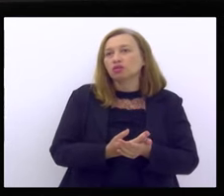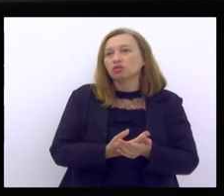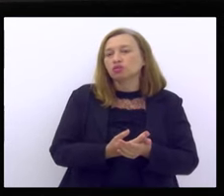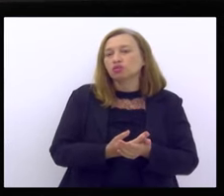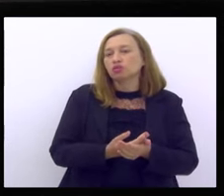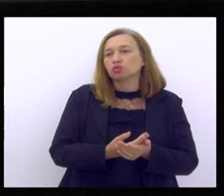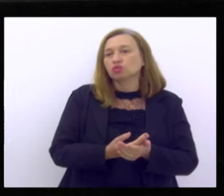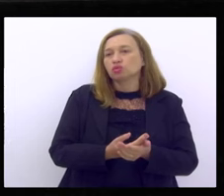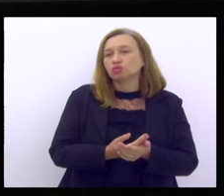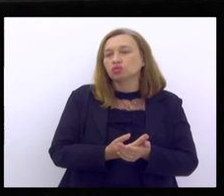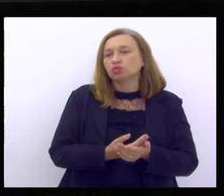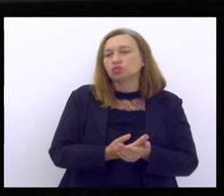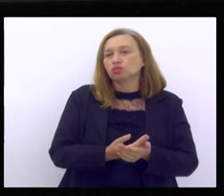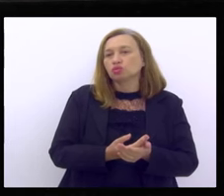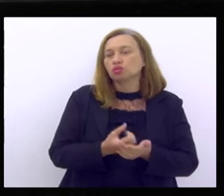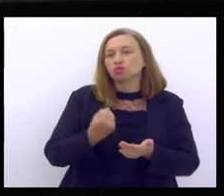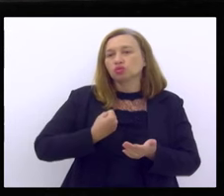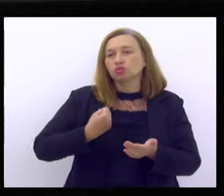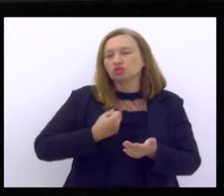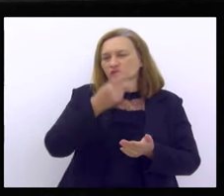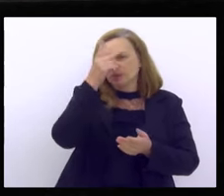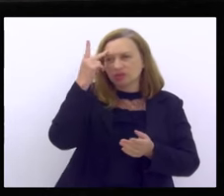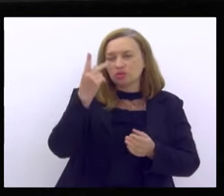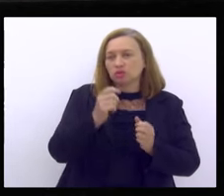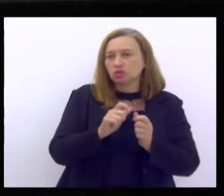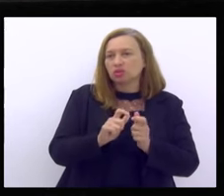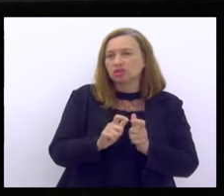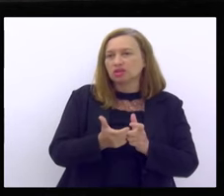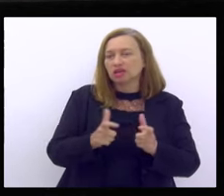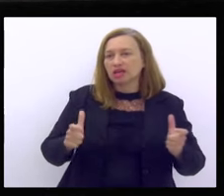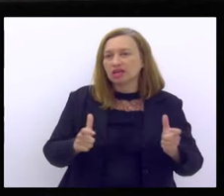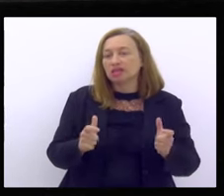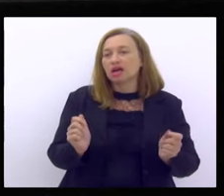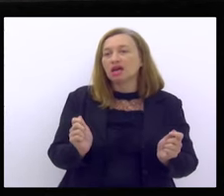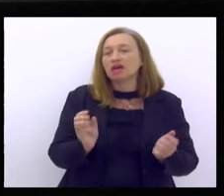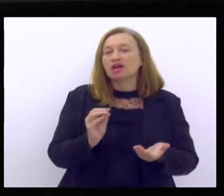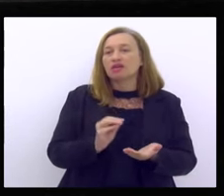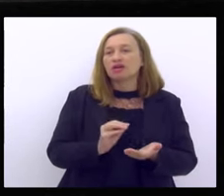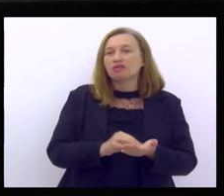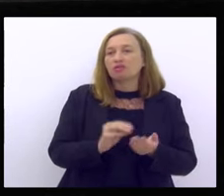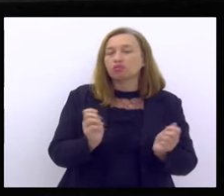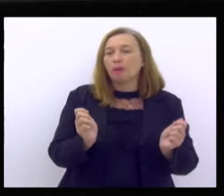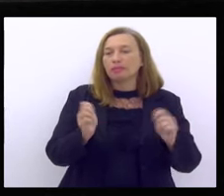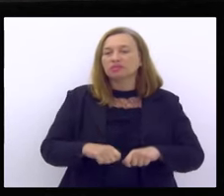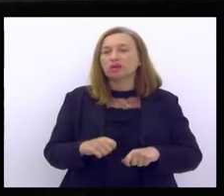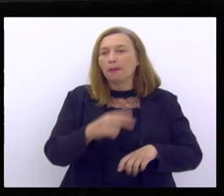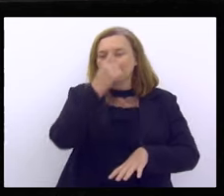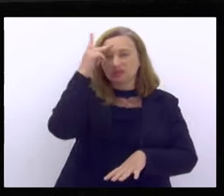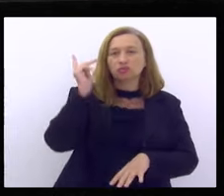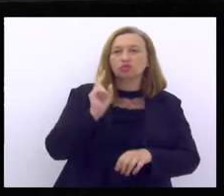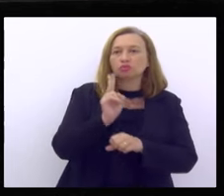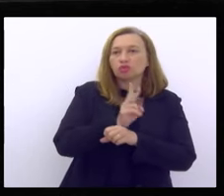populacional aumenta, aumenta também a possibilidade de pessoas procurando